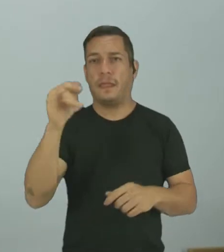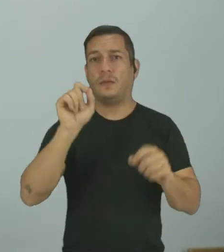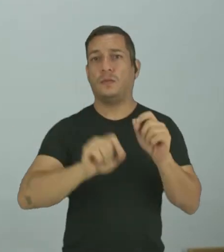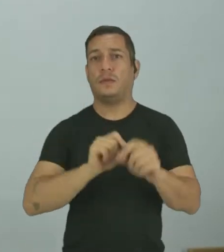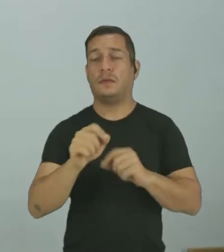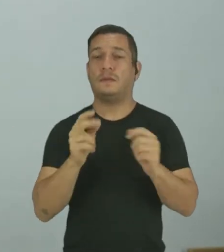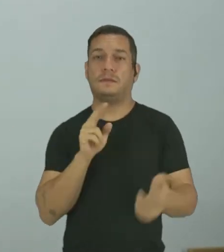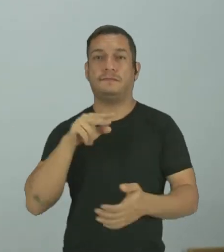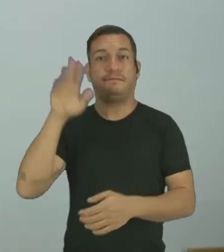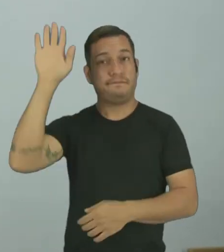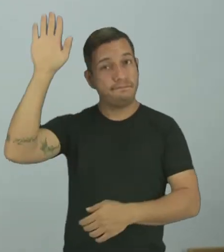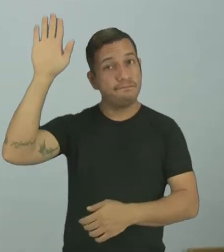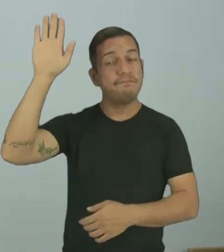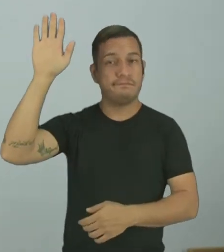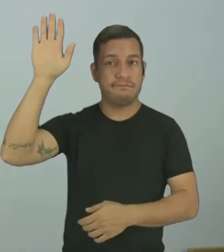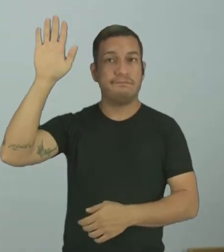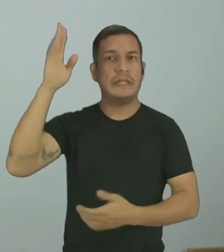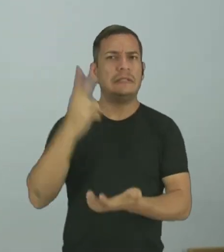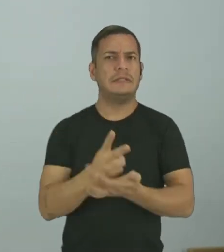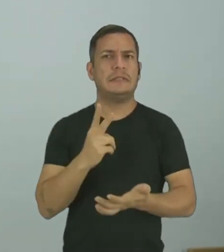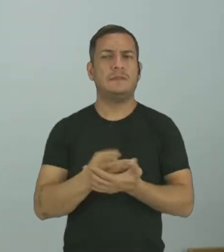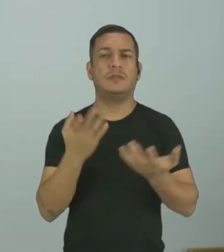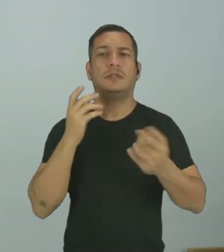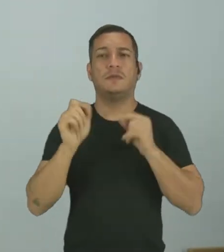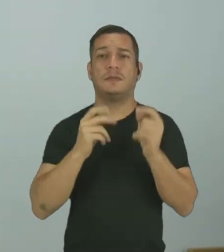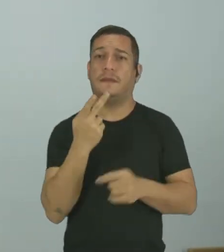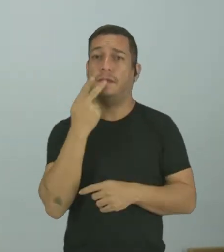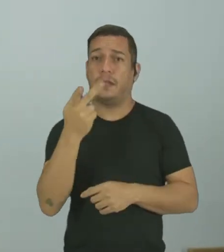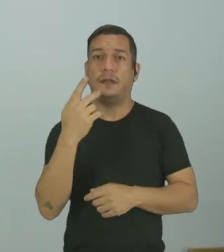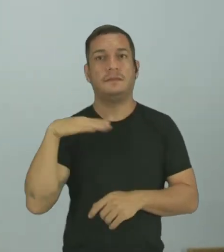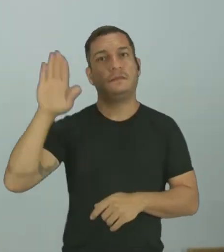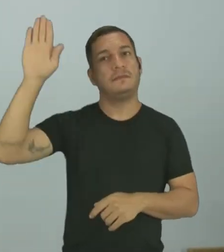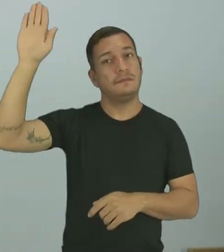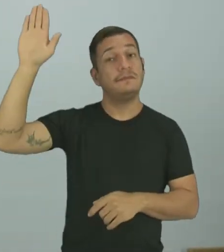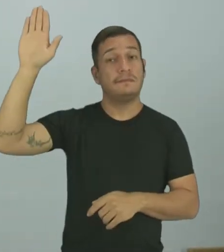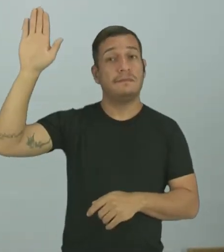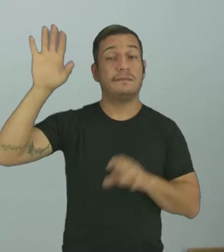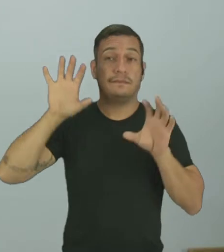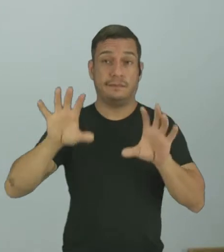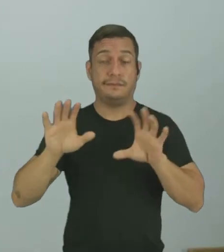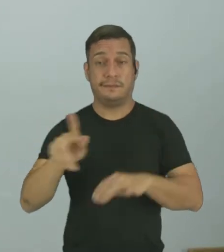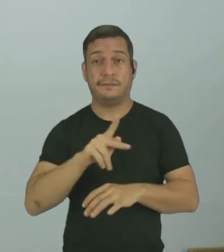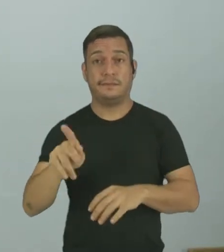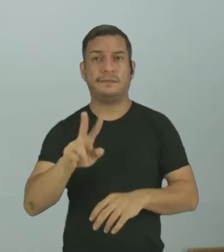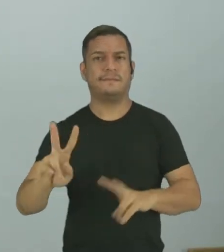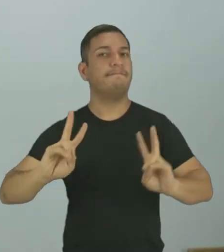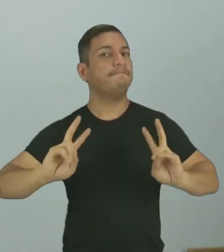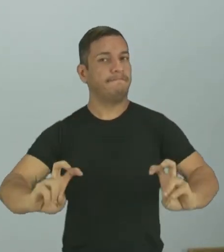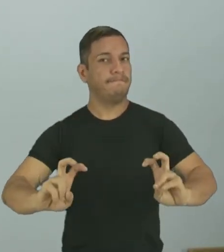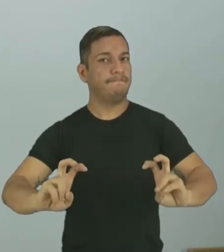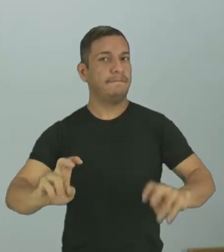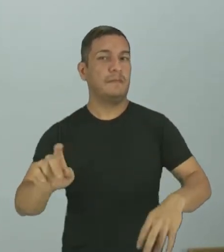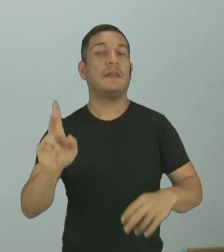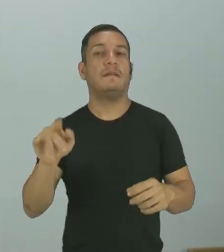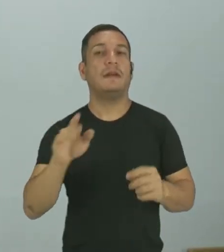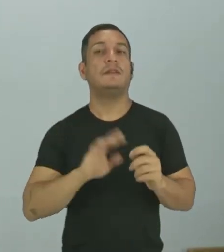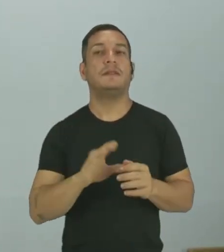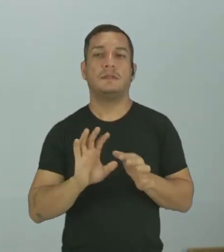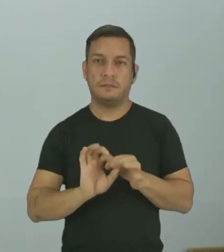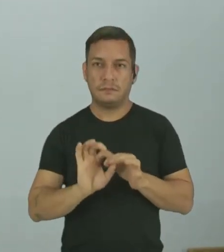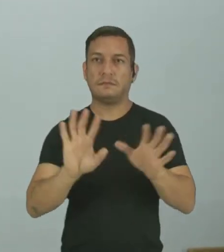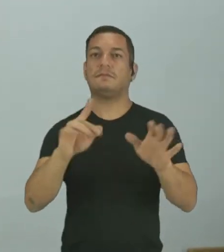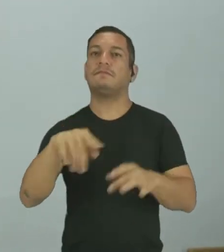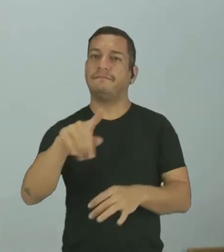você levante a mão toda vez que quiser falar. Assim, a professora vai poder dar atenção a